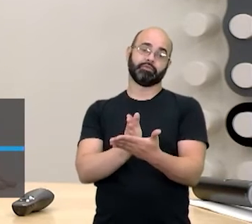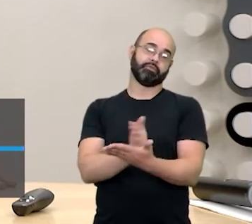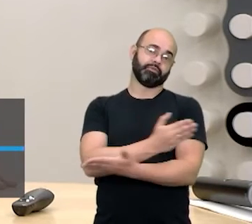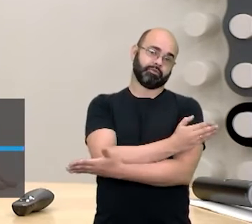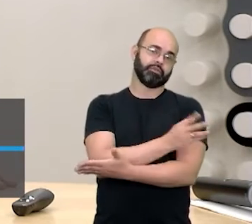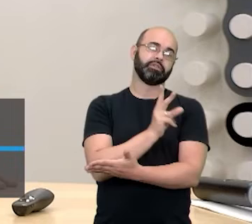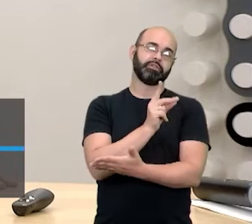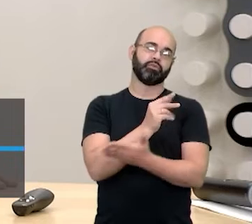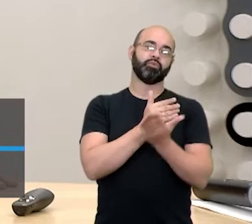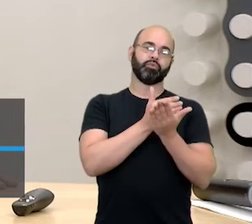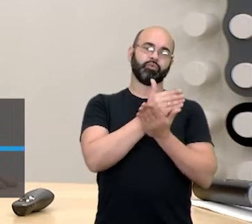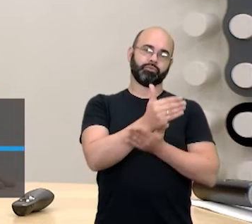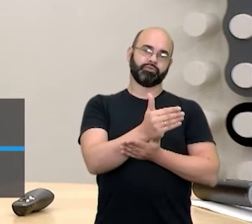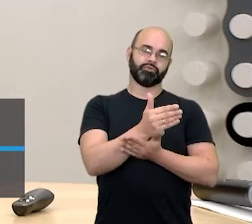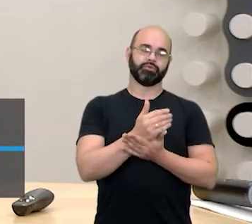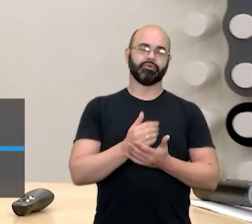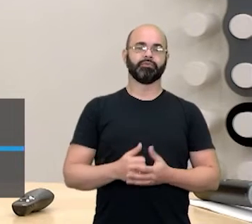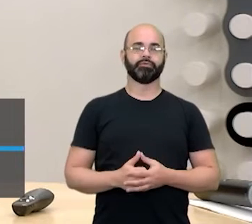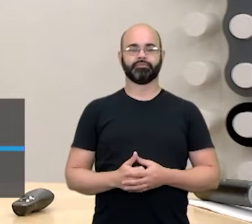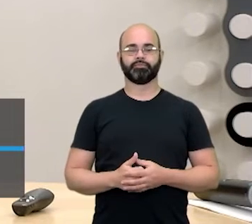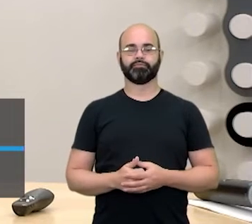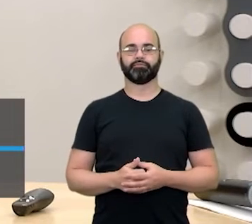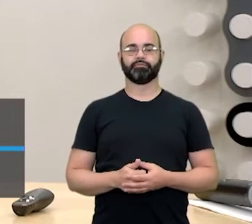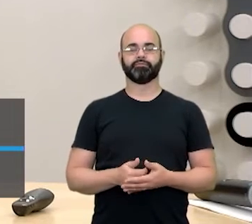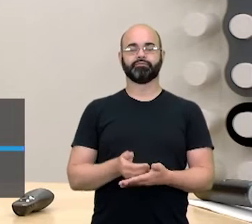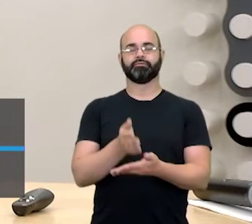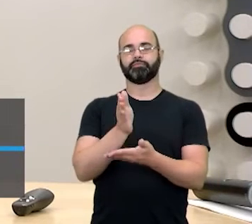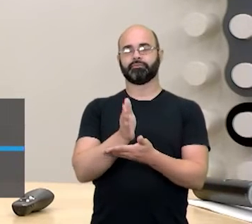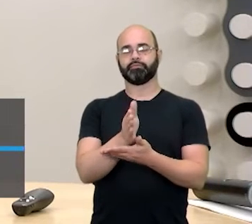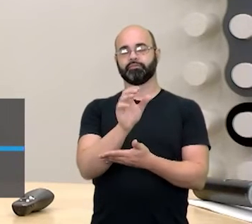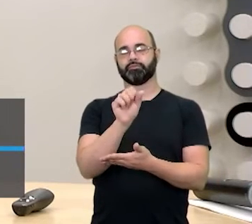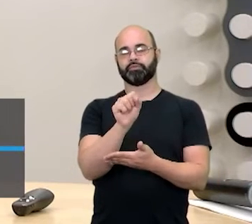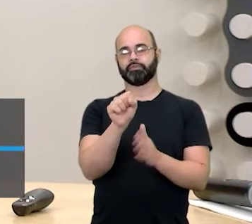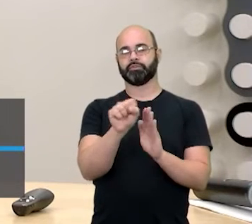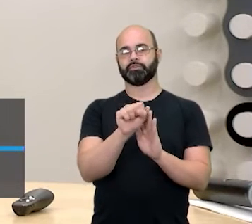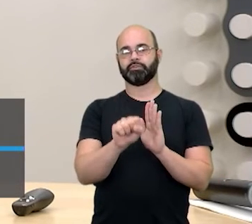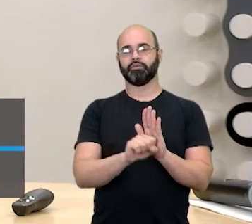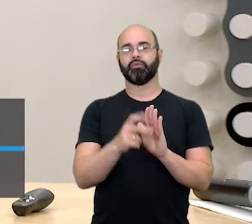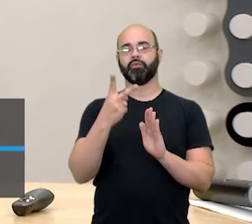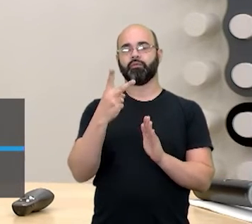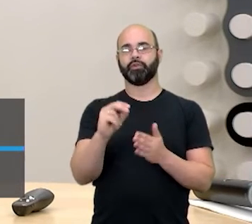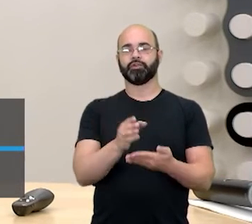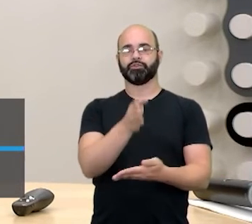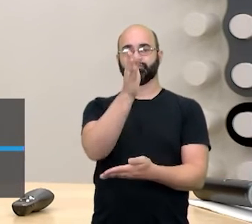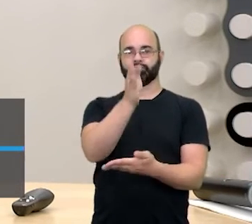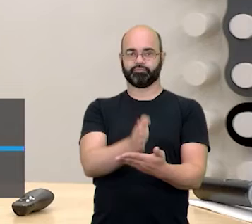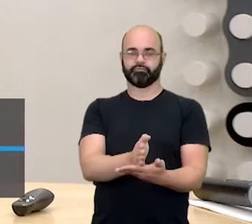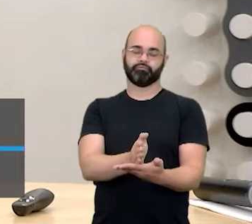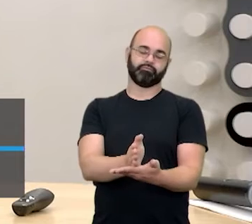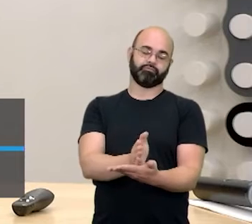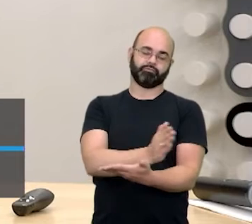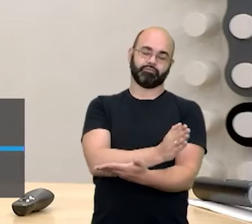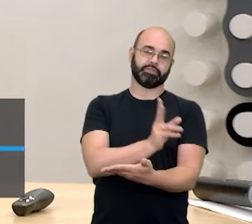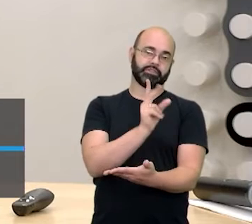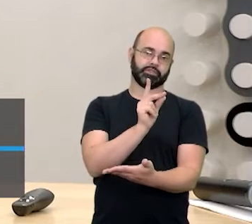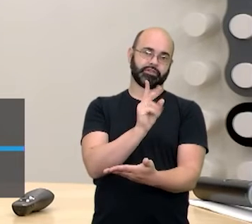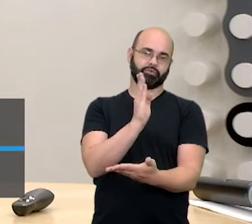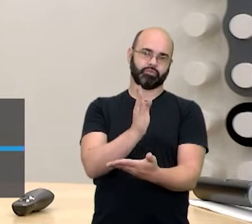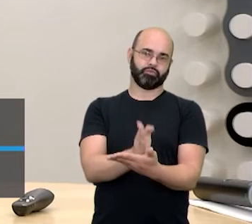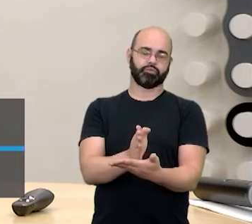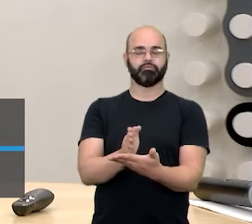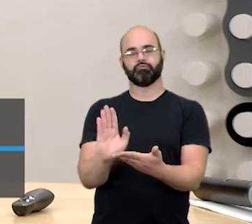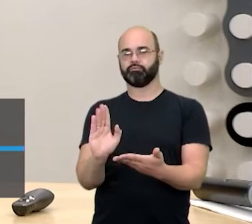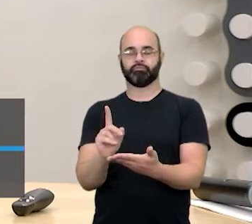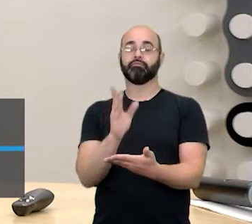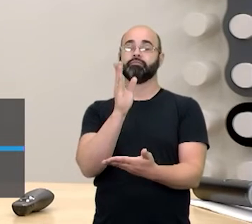viram que a partir aí da segunda metade aí do século XX, nós tivemos aí, né, uma comprovação